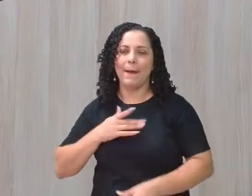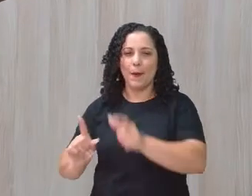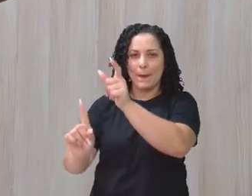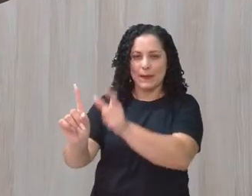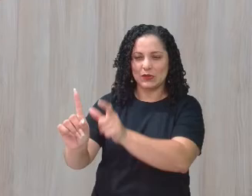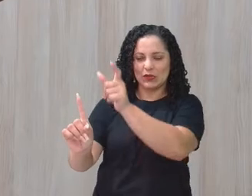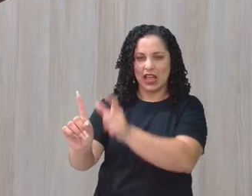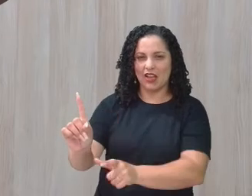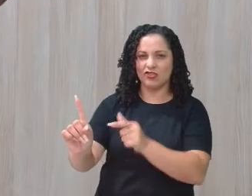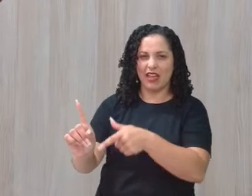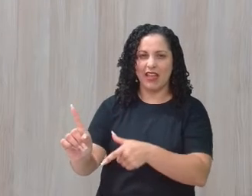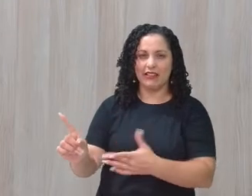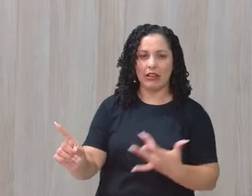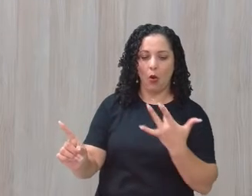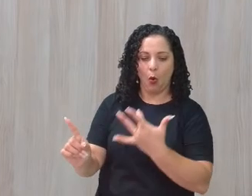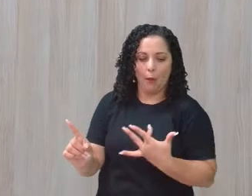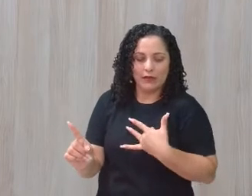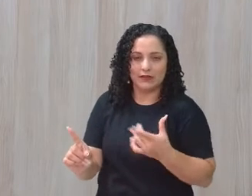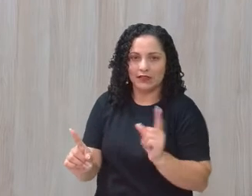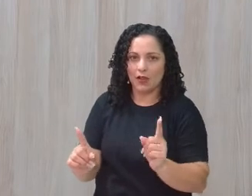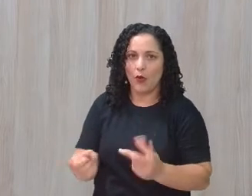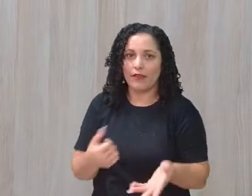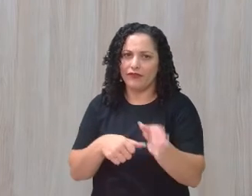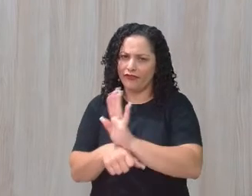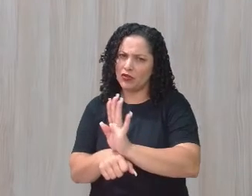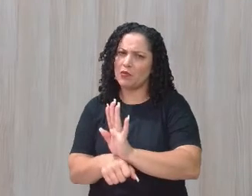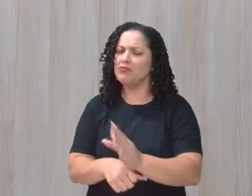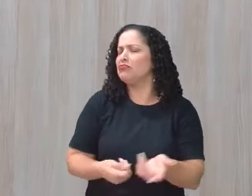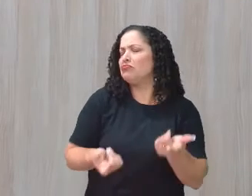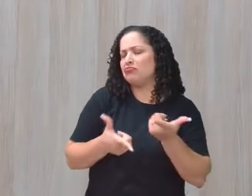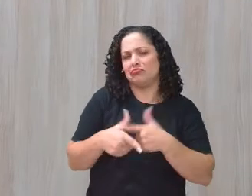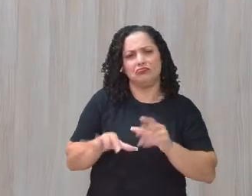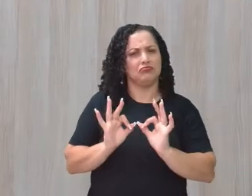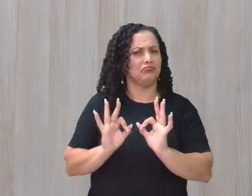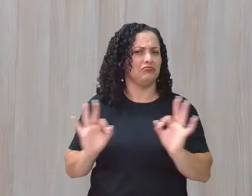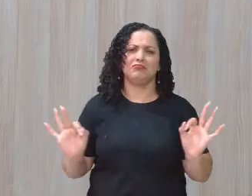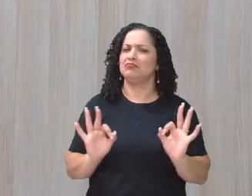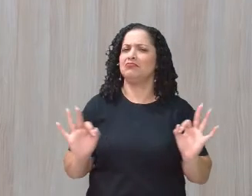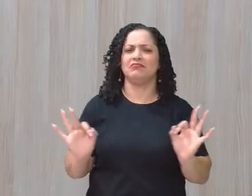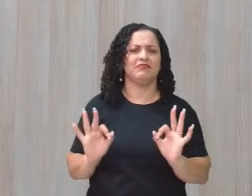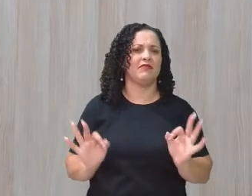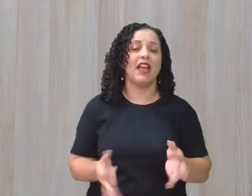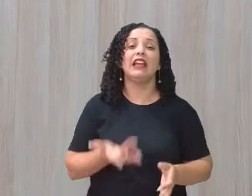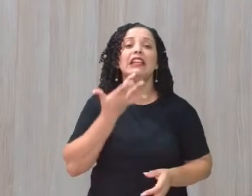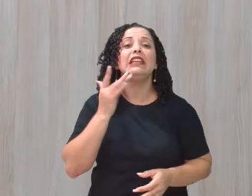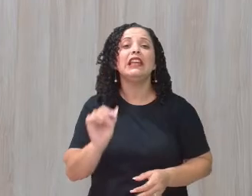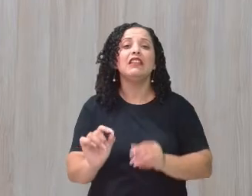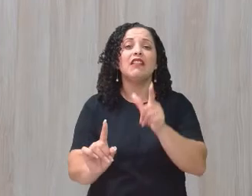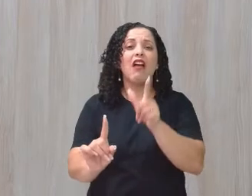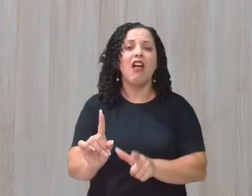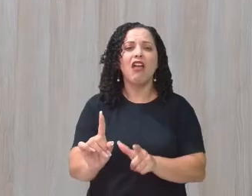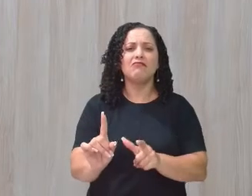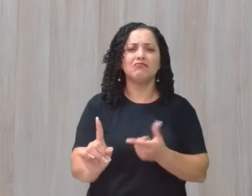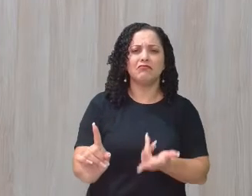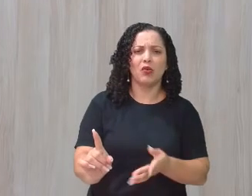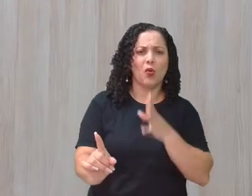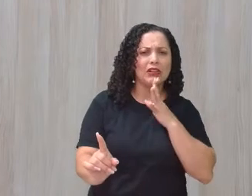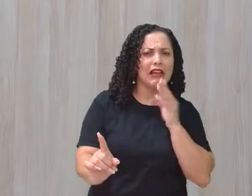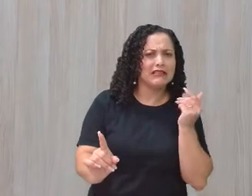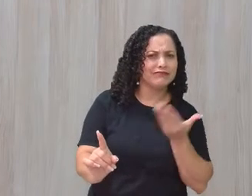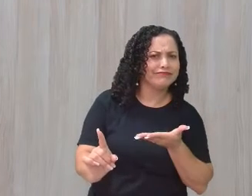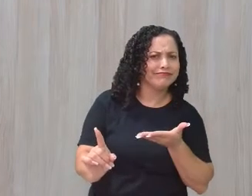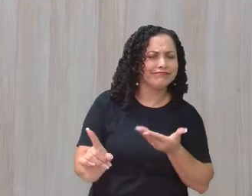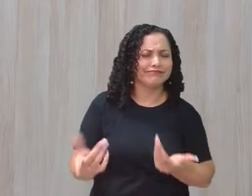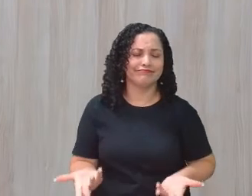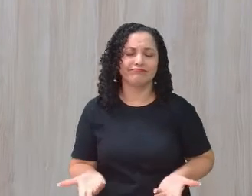favorita ela não é de um romance, ela é de um filme. Não tem problema. Conta pra mim quem ela é, pra gente ver se a gente conhece, né,